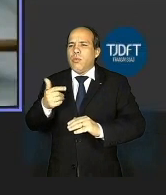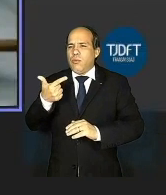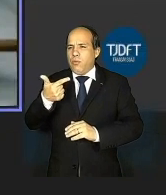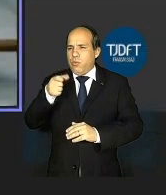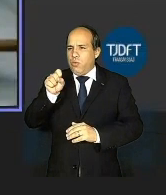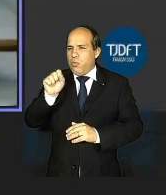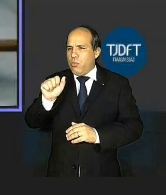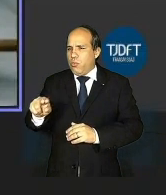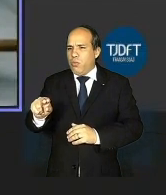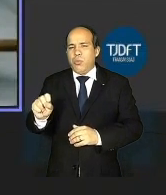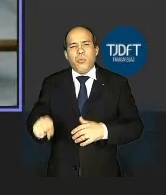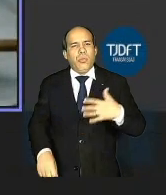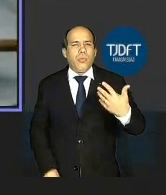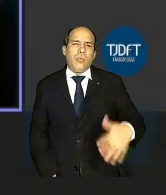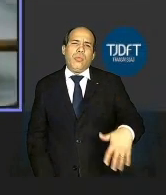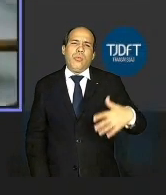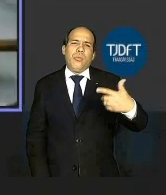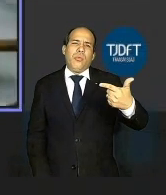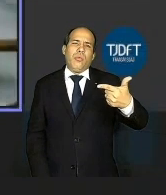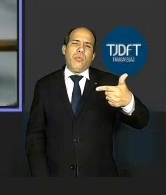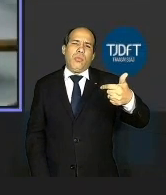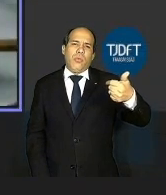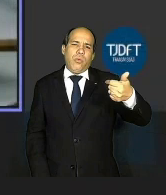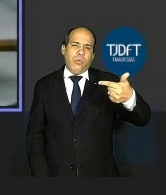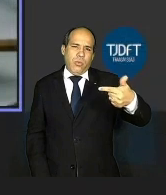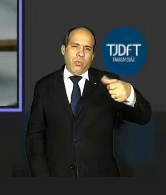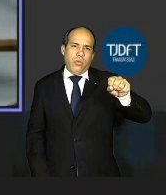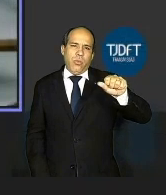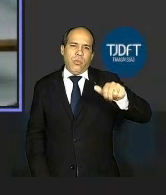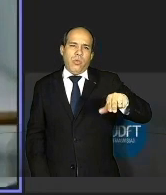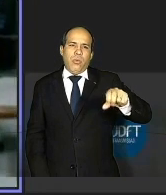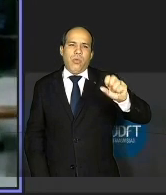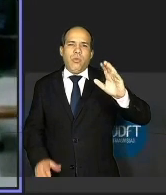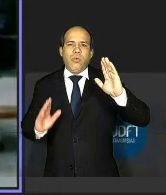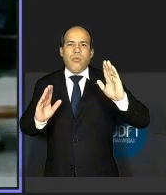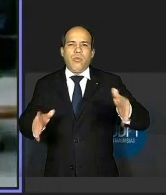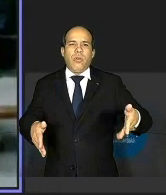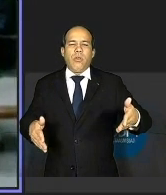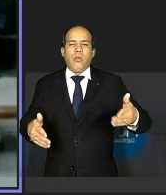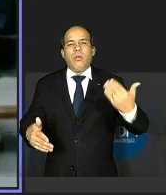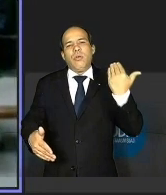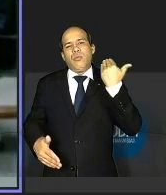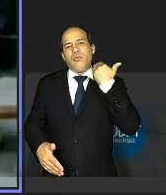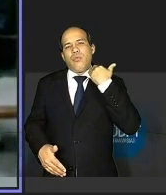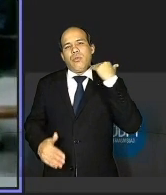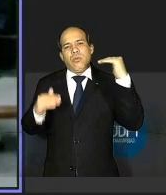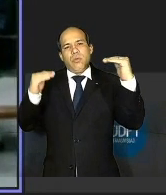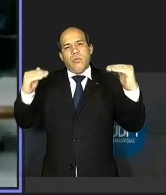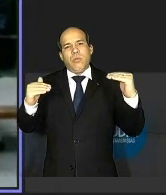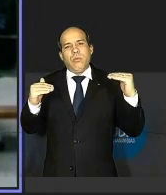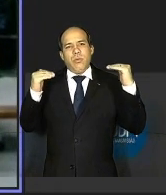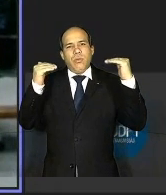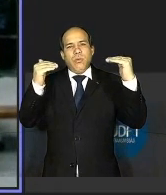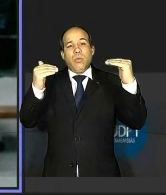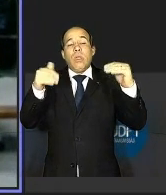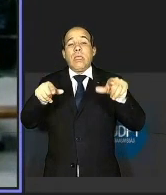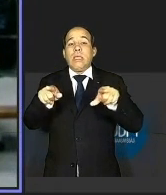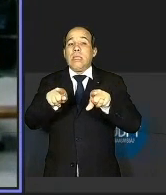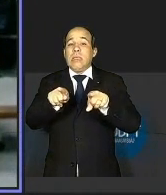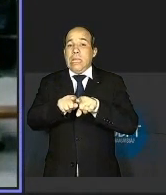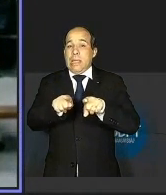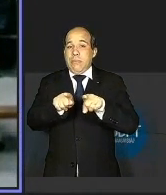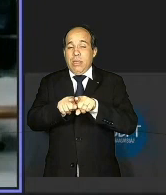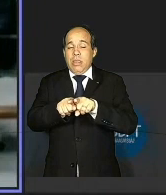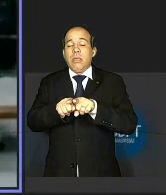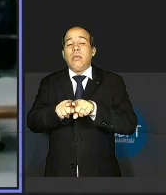já na carreira? 28. Olha aí, 28 anos como magistrado,